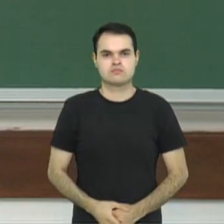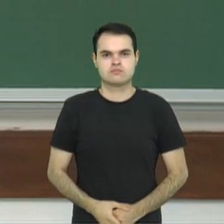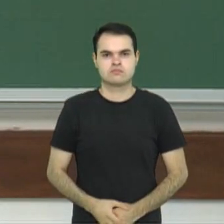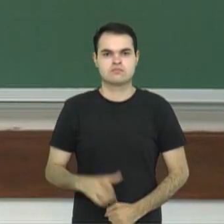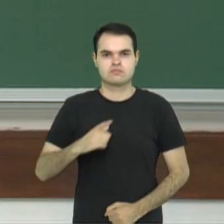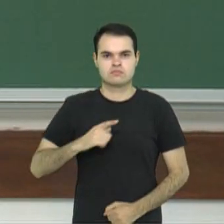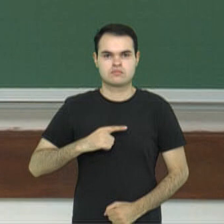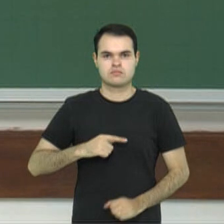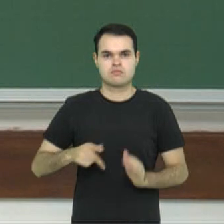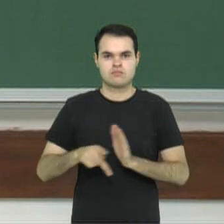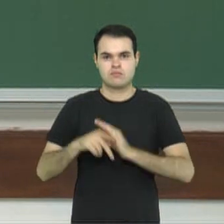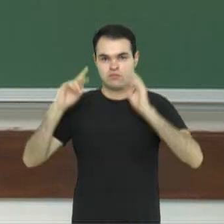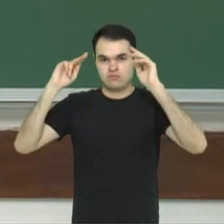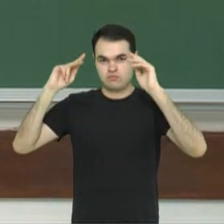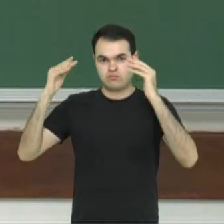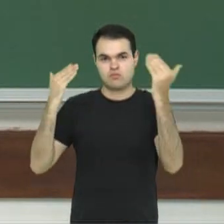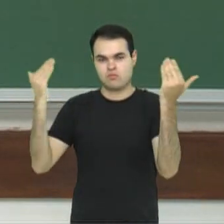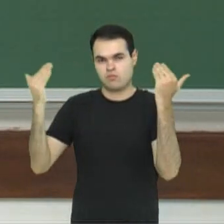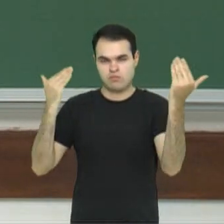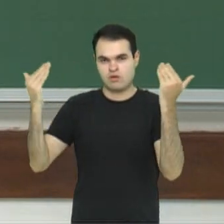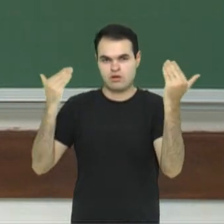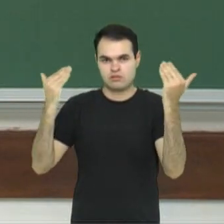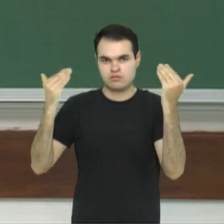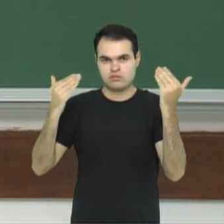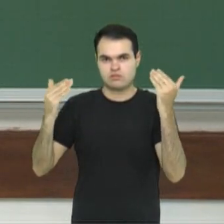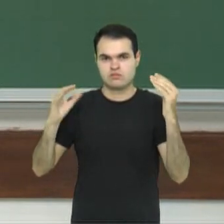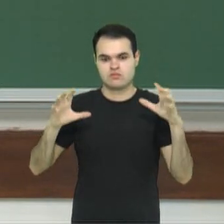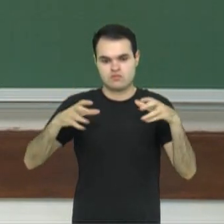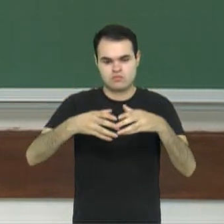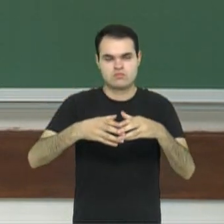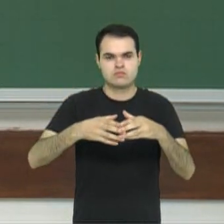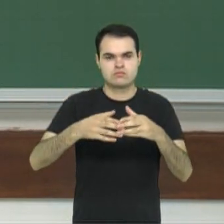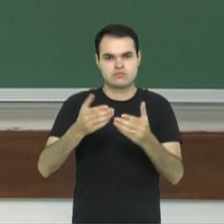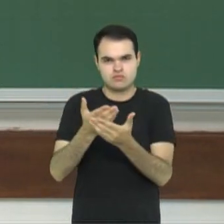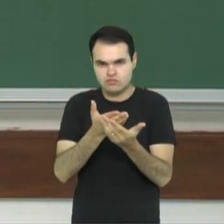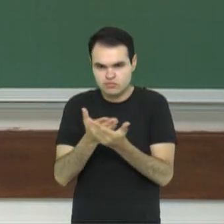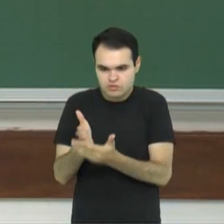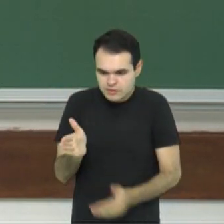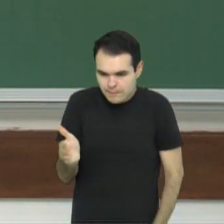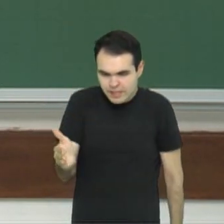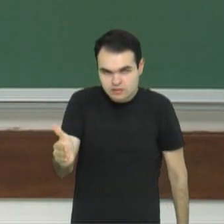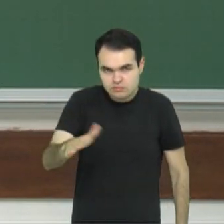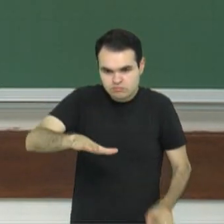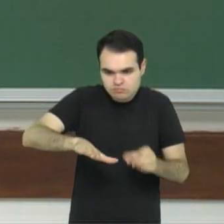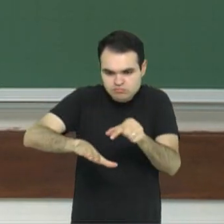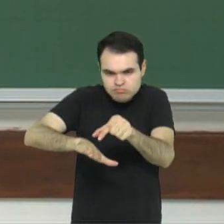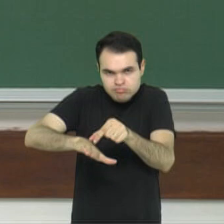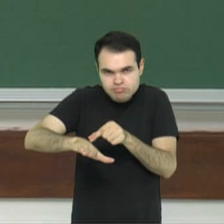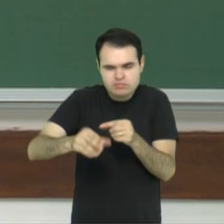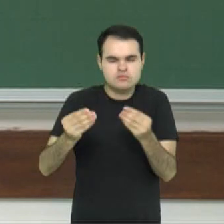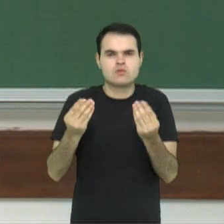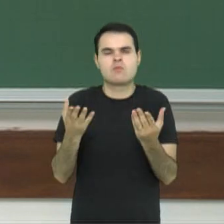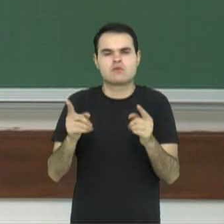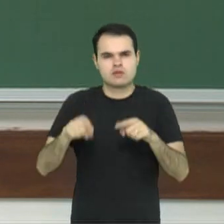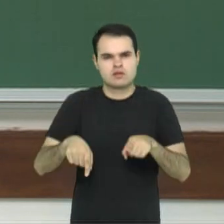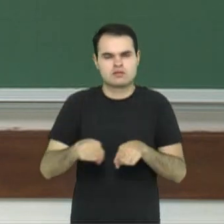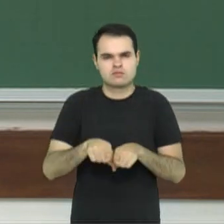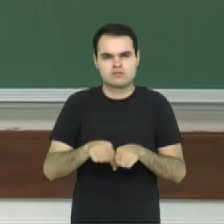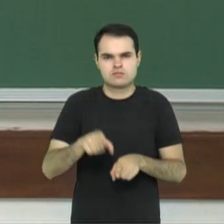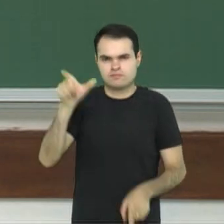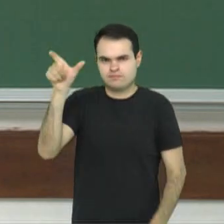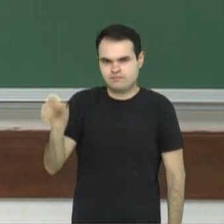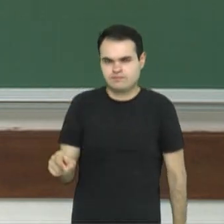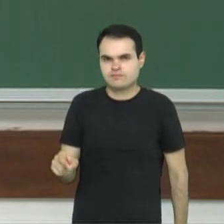sistema circulatório comparado entre os vertebrados, desde o estudo de peixes que nós iniciamos durante essas aulas da segunda